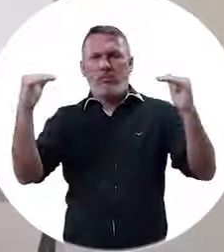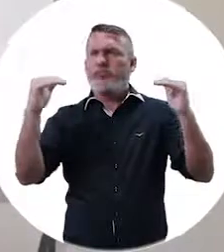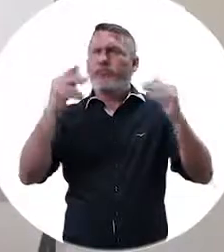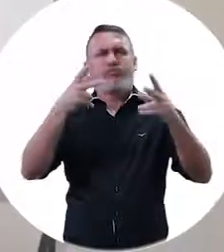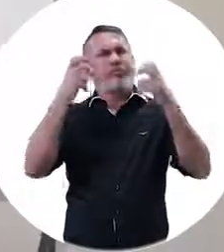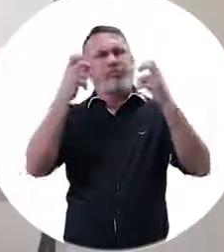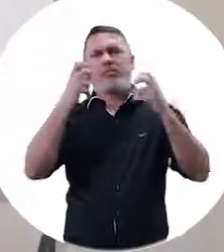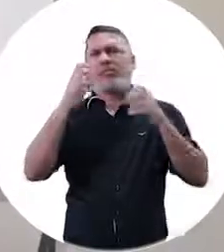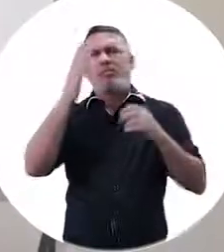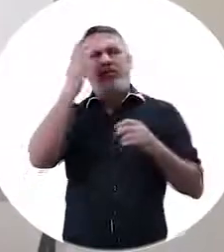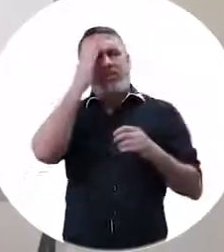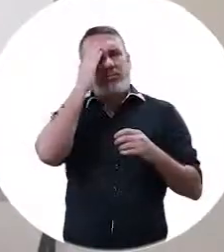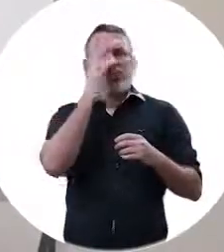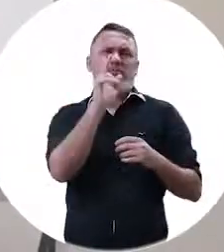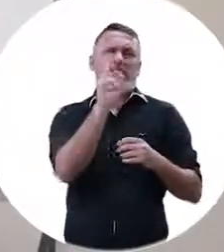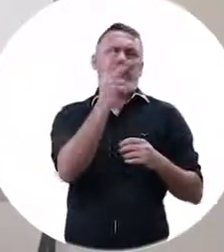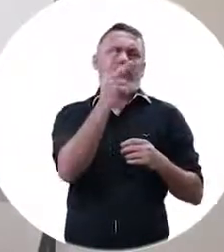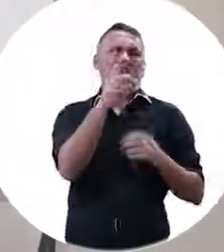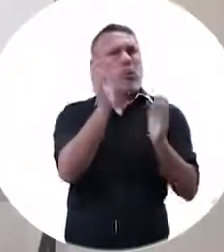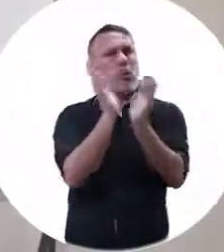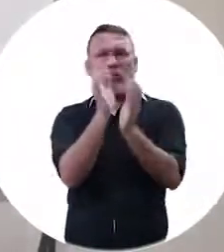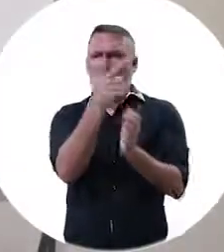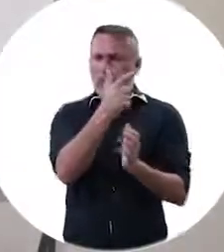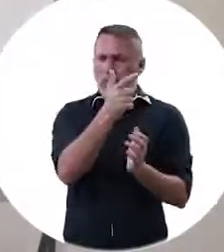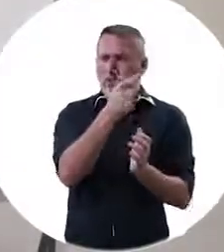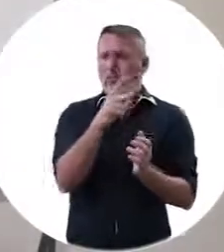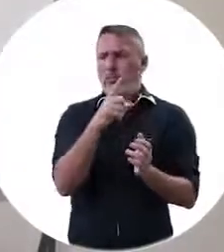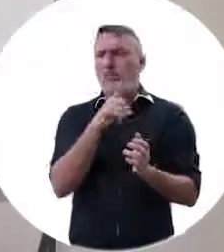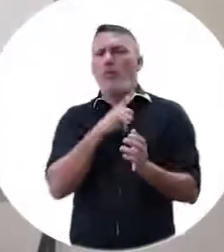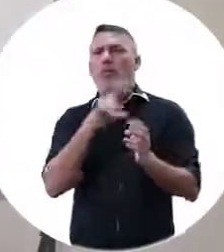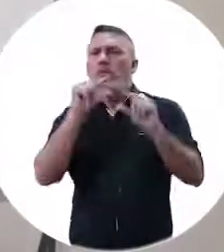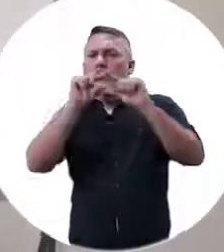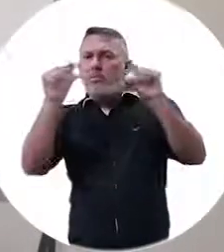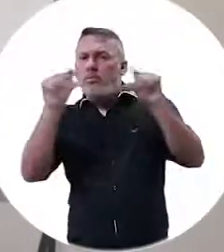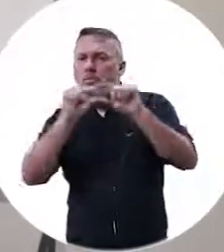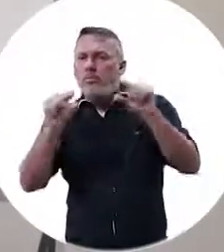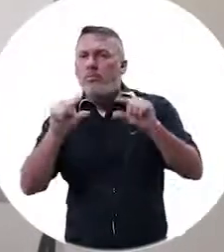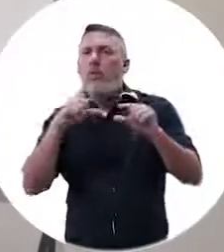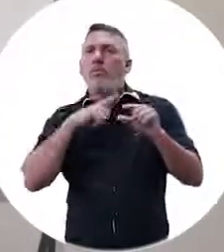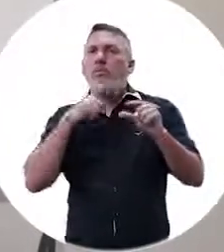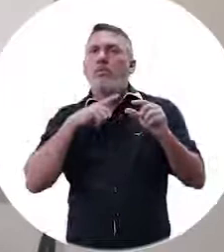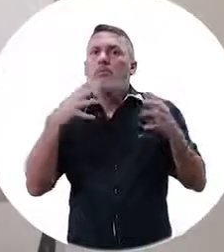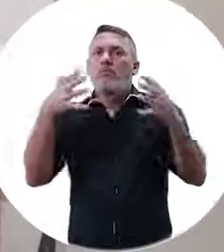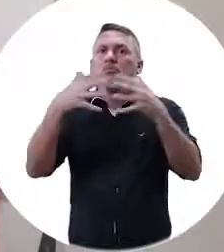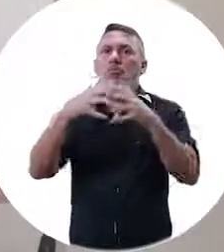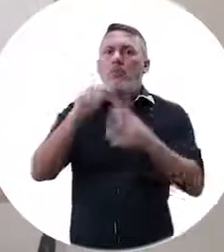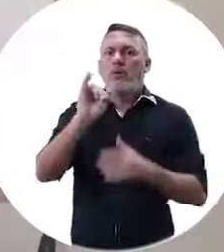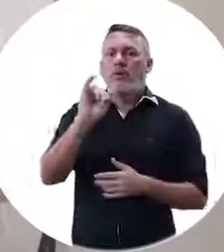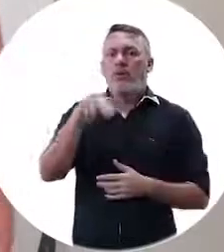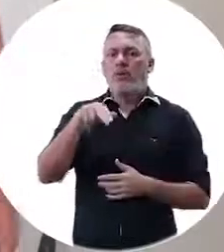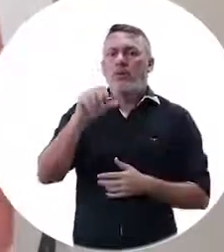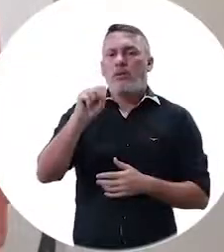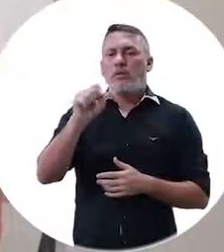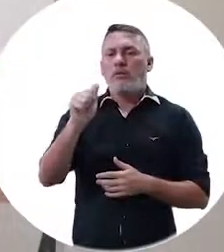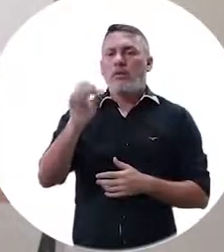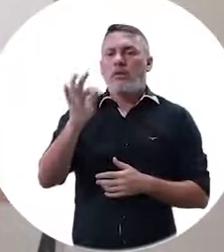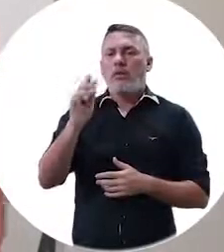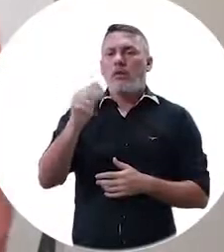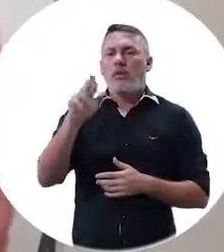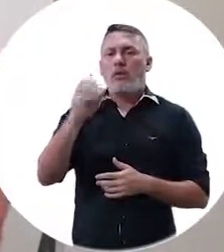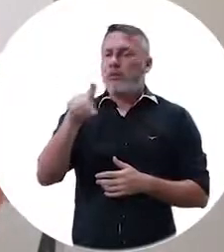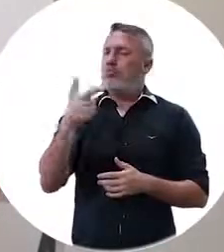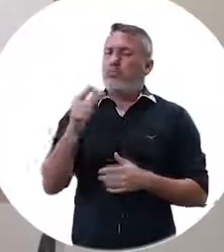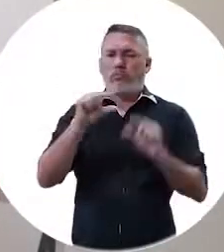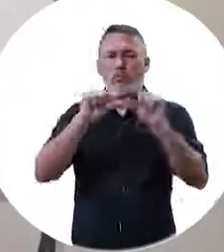aqui, já mais que o suficiente. Como hidrocarboneto, não existe grupo funcional e aqui, no caso, não existe nem insaturação. Você